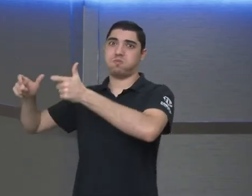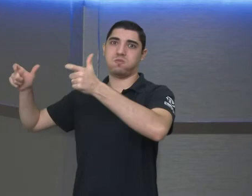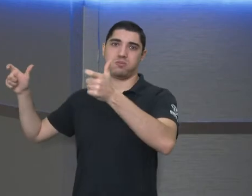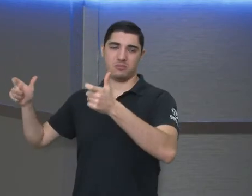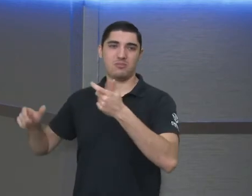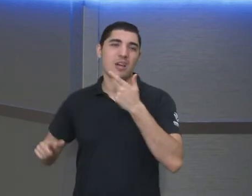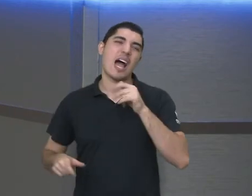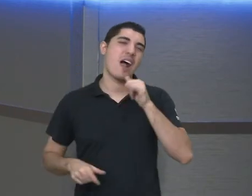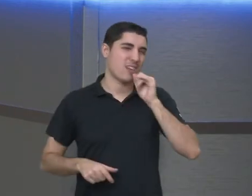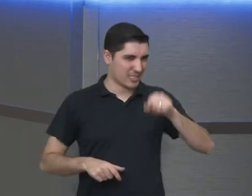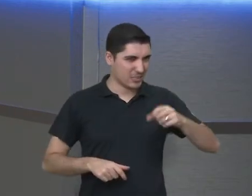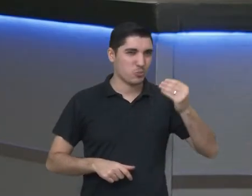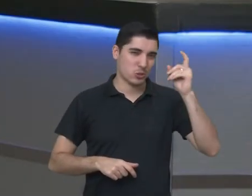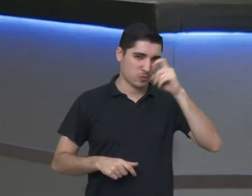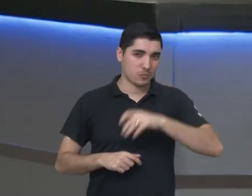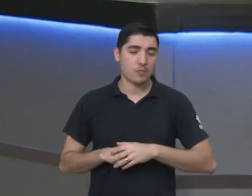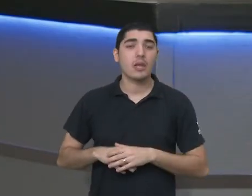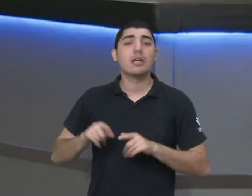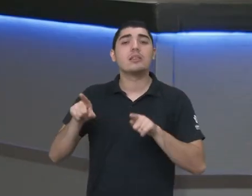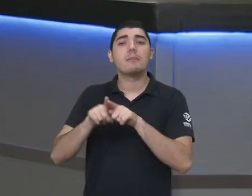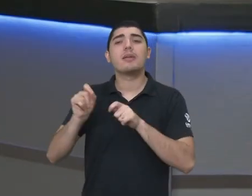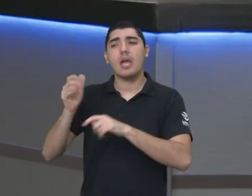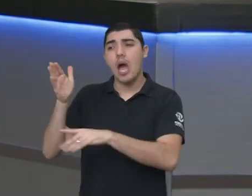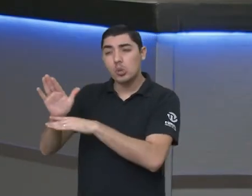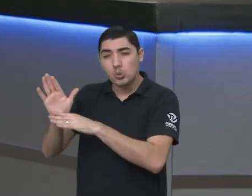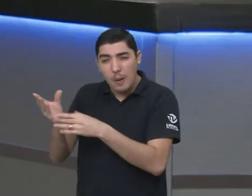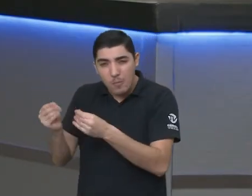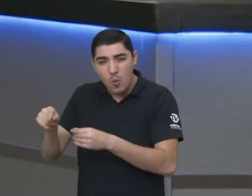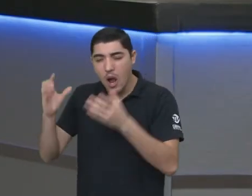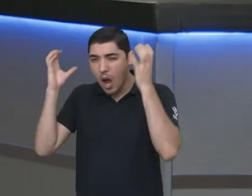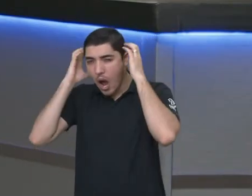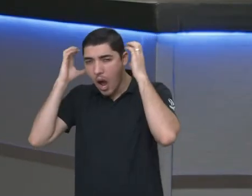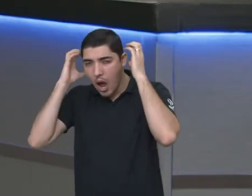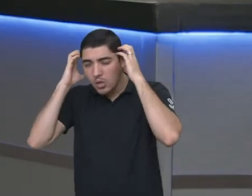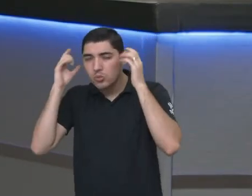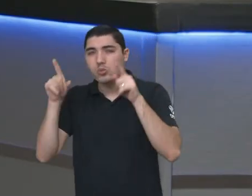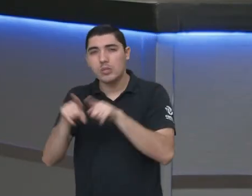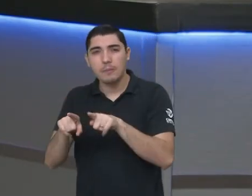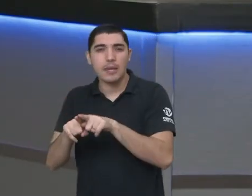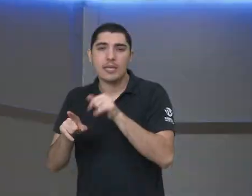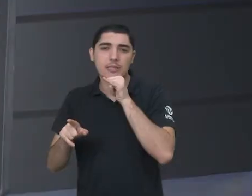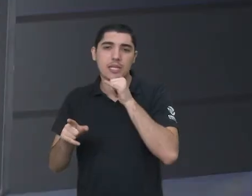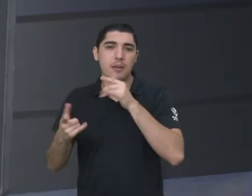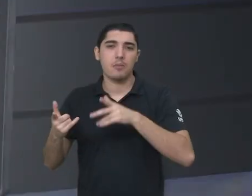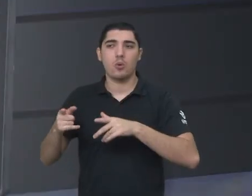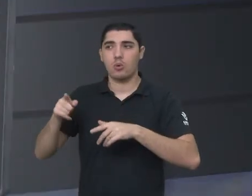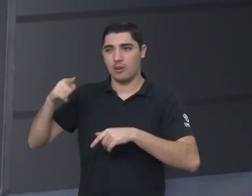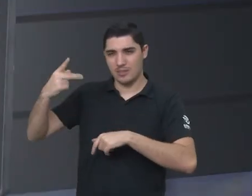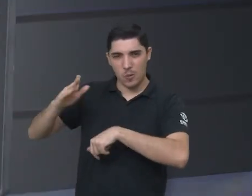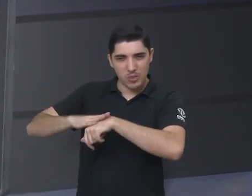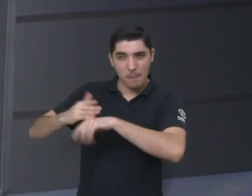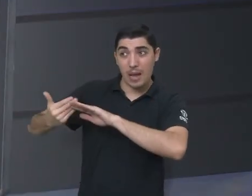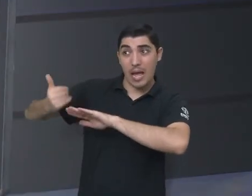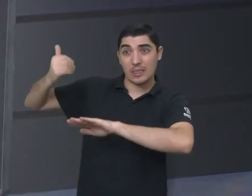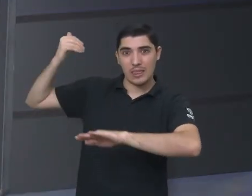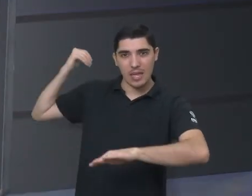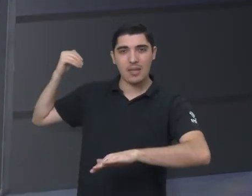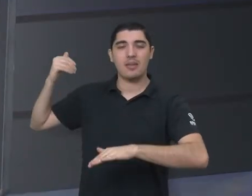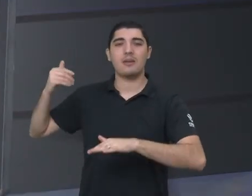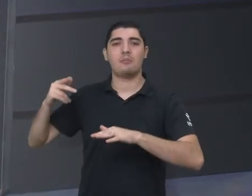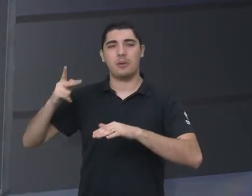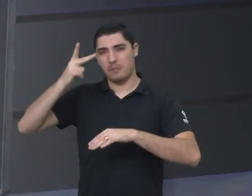trabalho conciliando com a rádio? Você chegou a trabalhar em São Paulo, né? Eu trabalhei em recursos humanos, eu trabalhava aqui, como eu disse no começo do programa, aí na